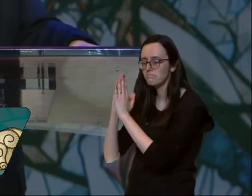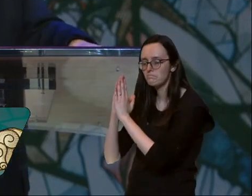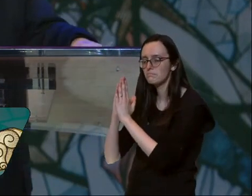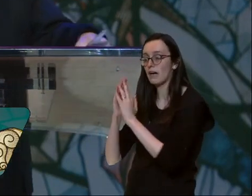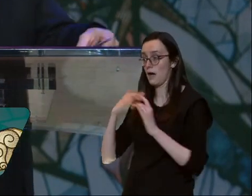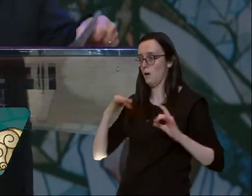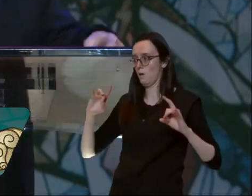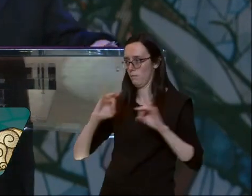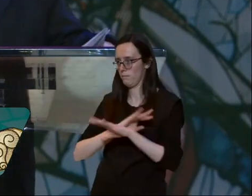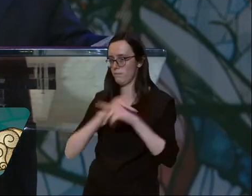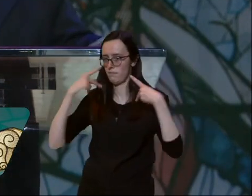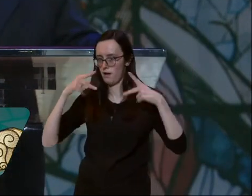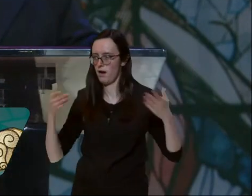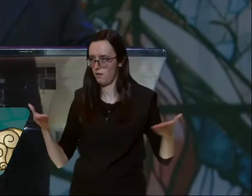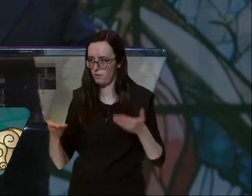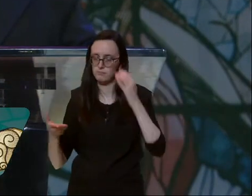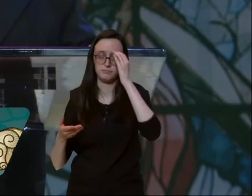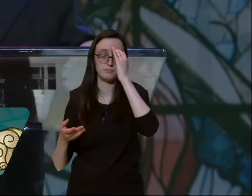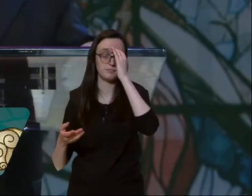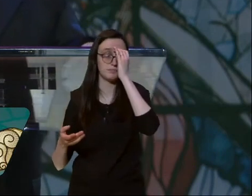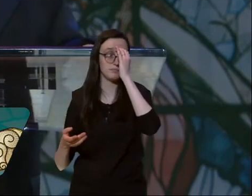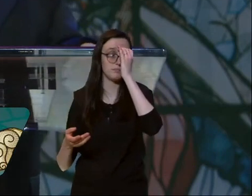Termino esta palavra